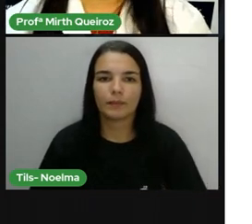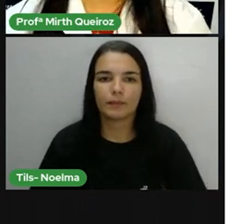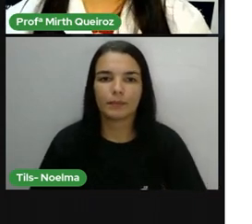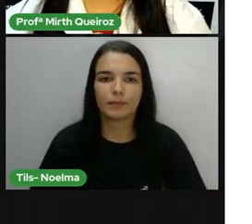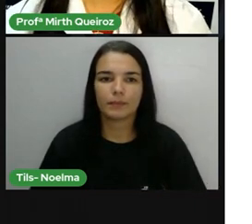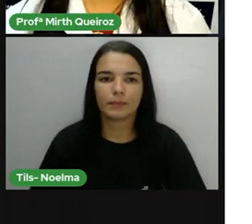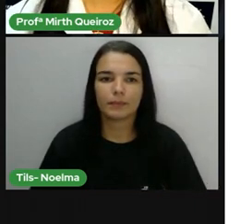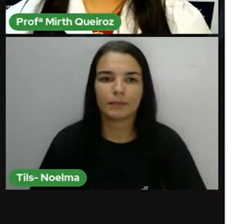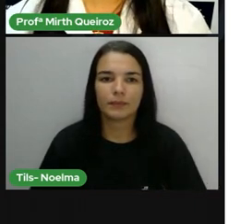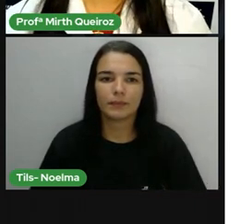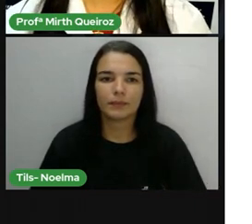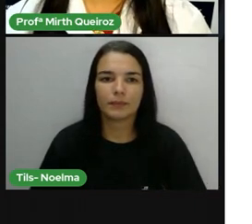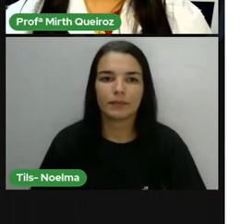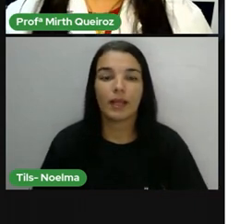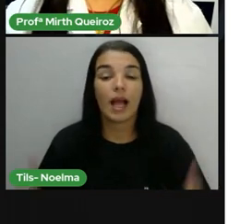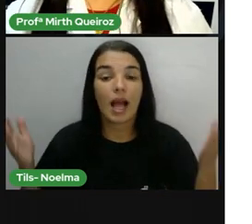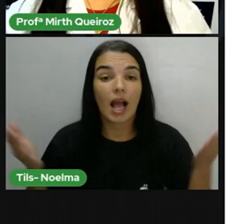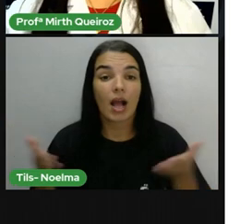certo?